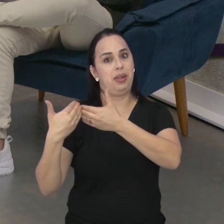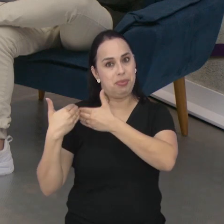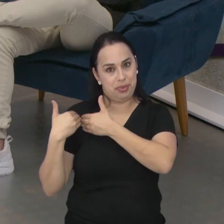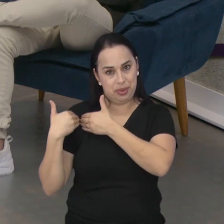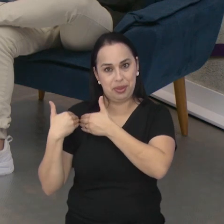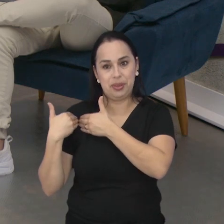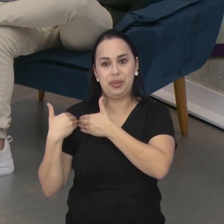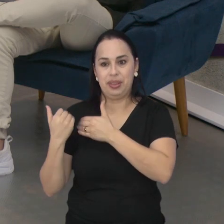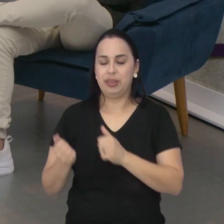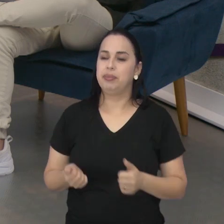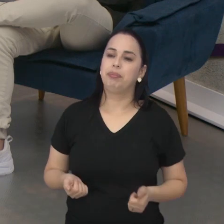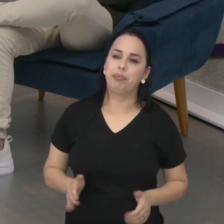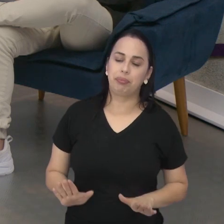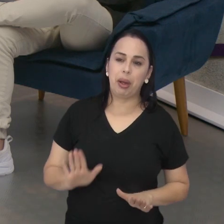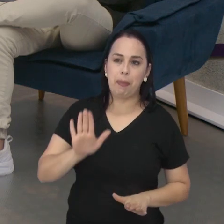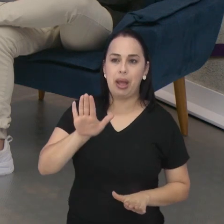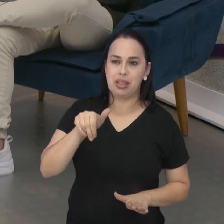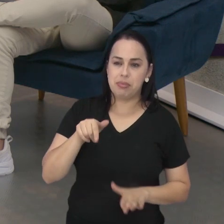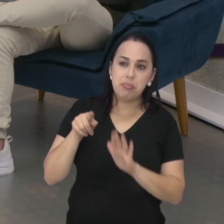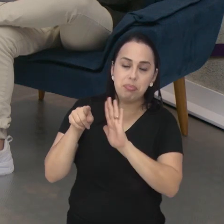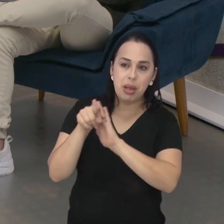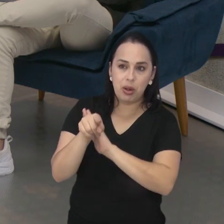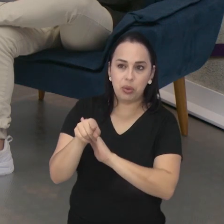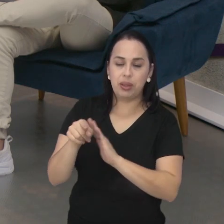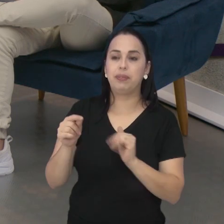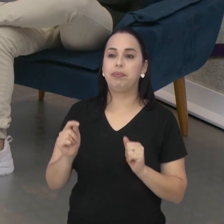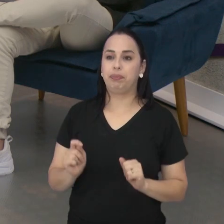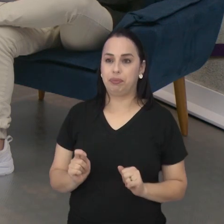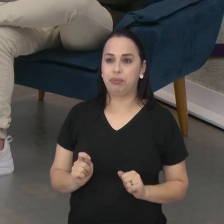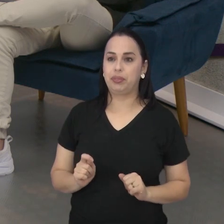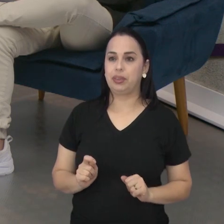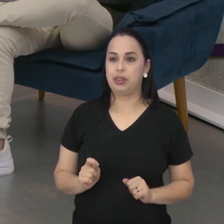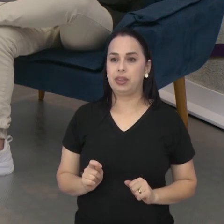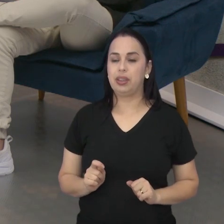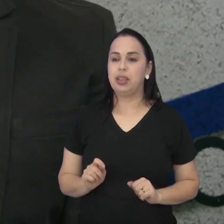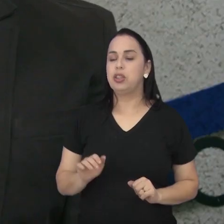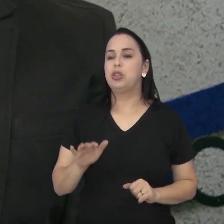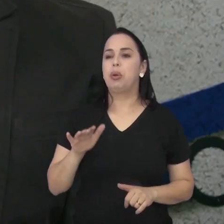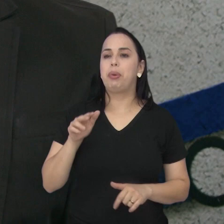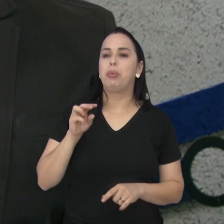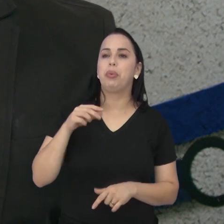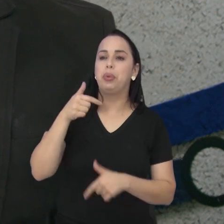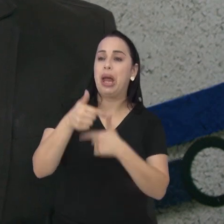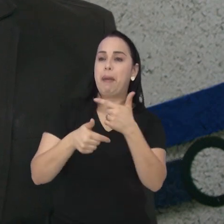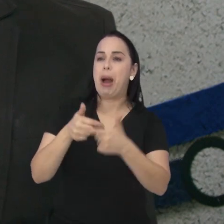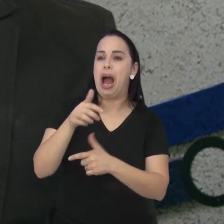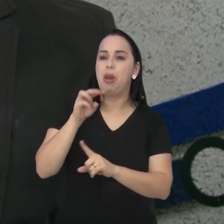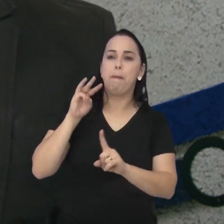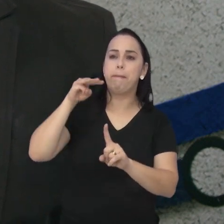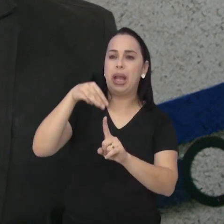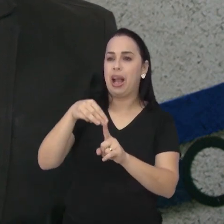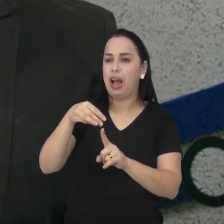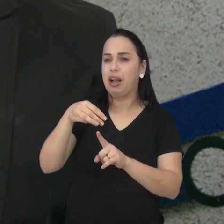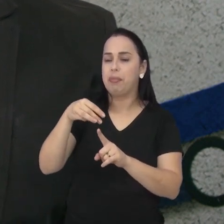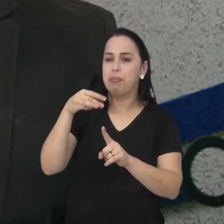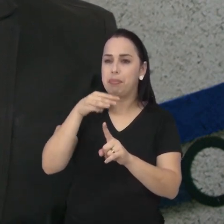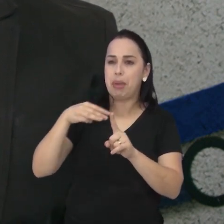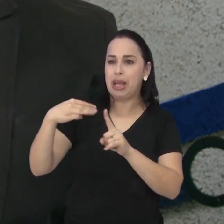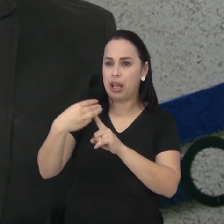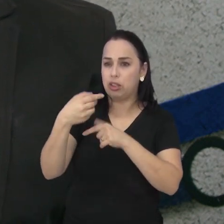responsabilidade. Mas eu queria perguntar agora sobre essa questão do mercado de trabalho.